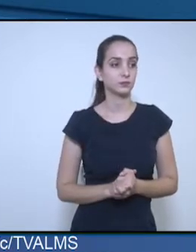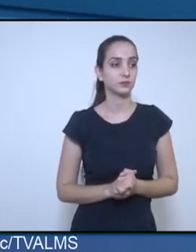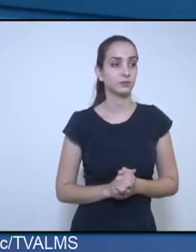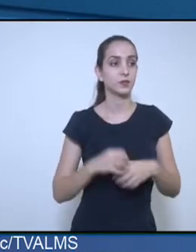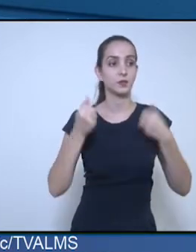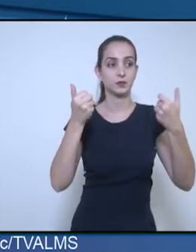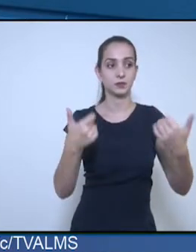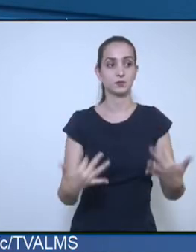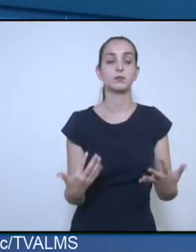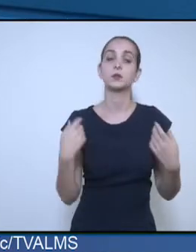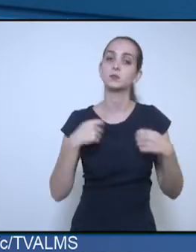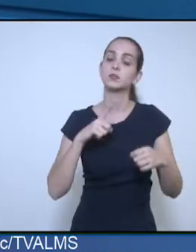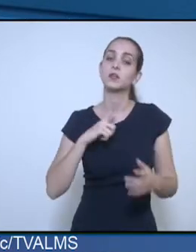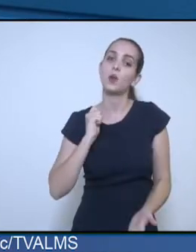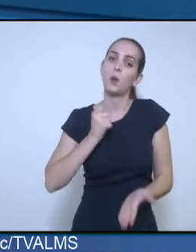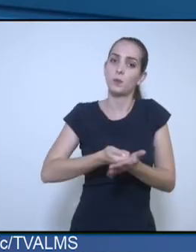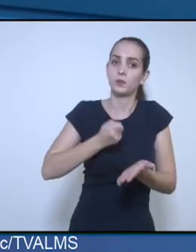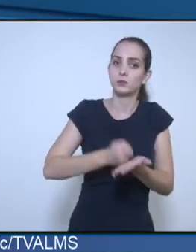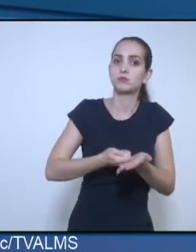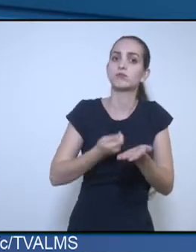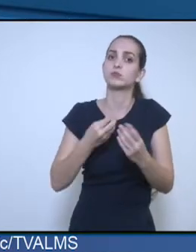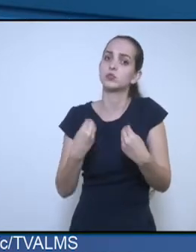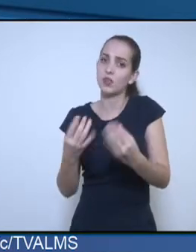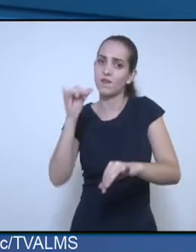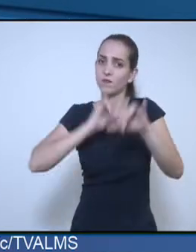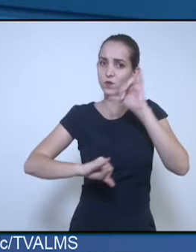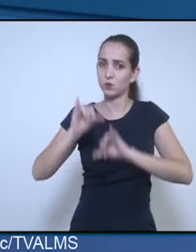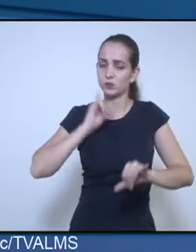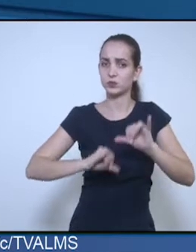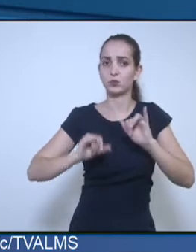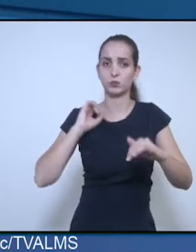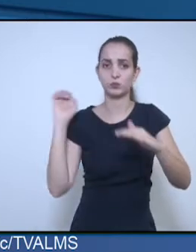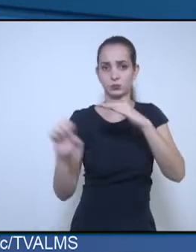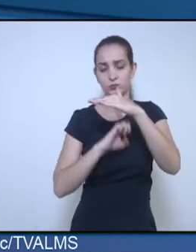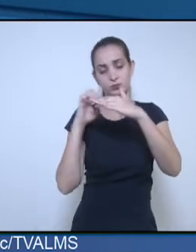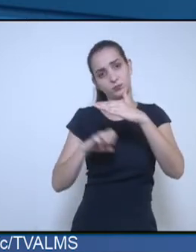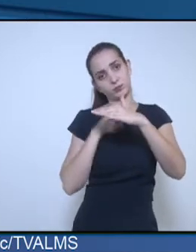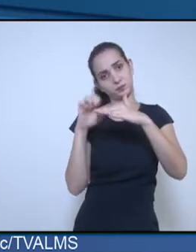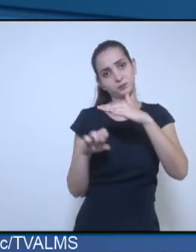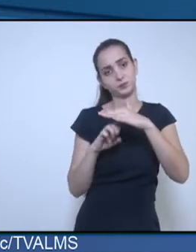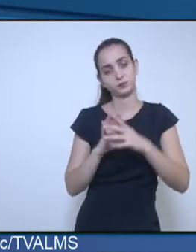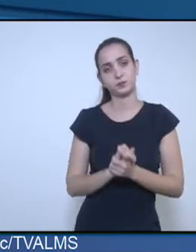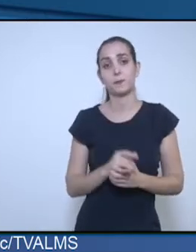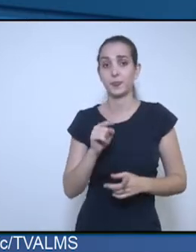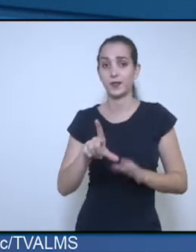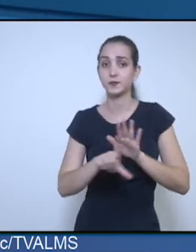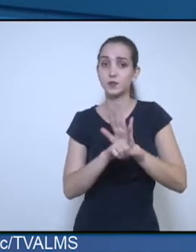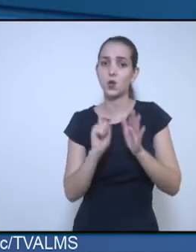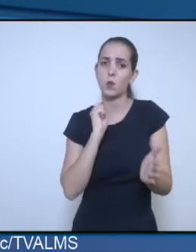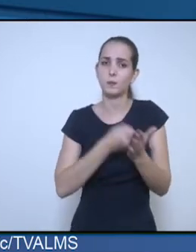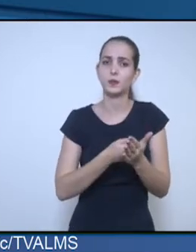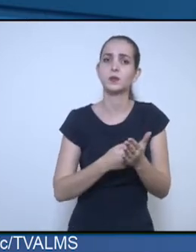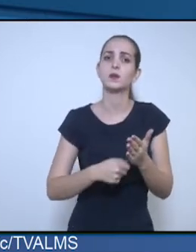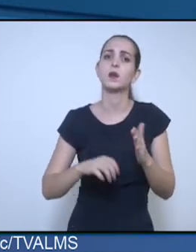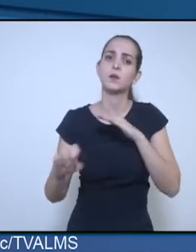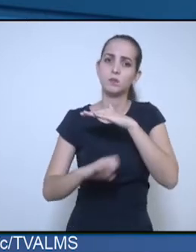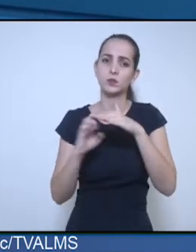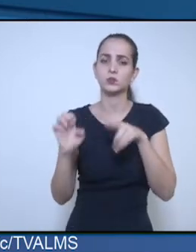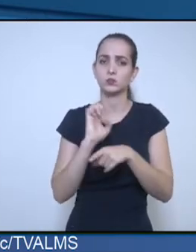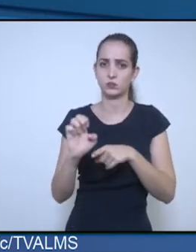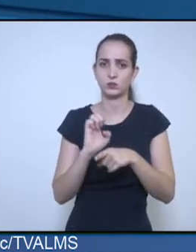que dispõe sobre a obrigatoriedade de fornecimento de informações pelas empresas. Esta lei obriga empresas do Estado